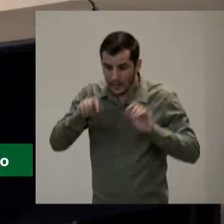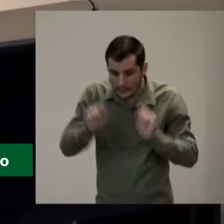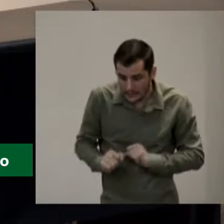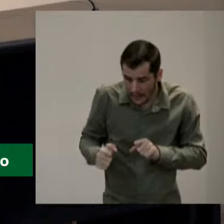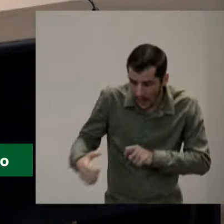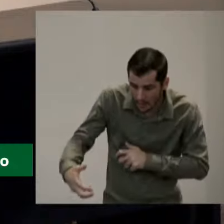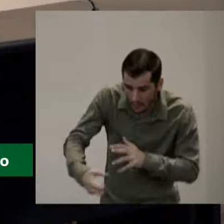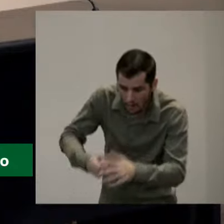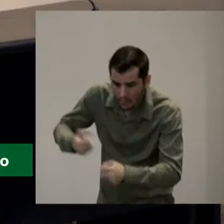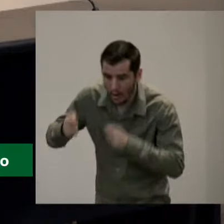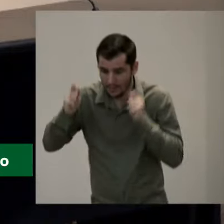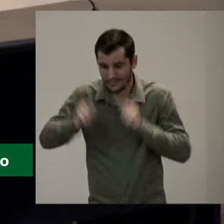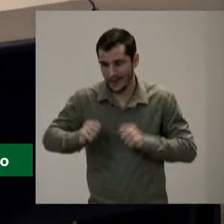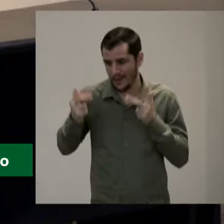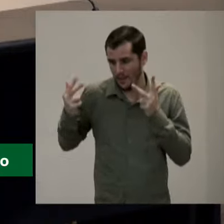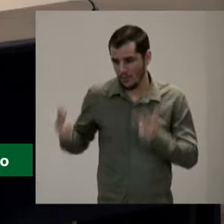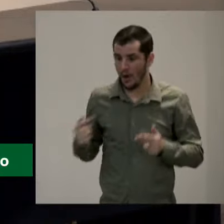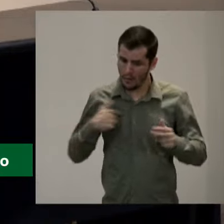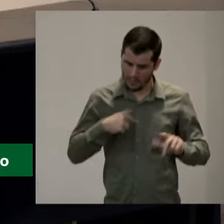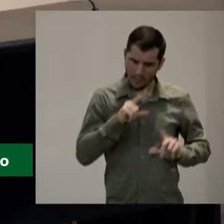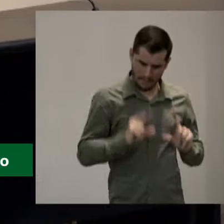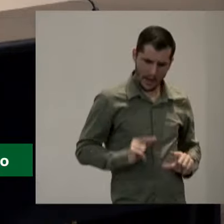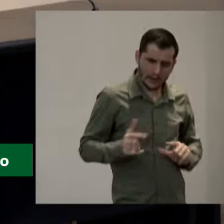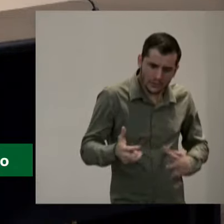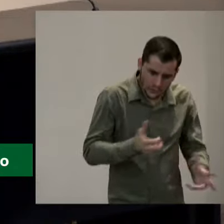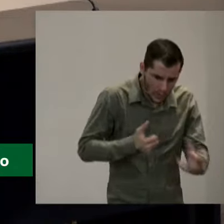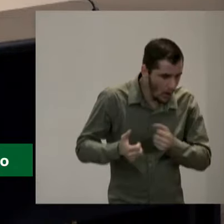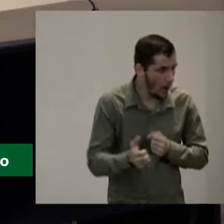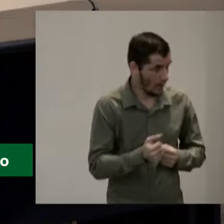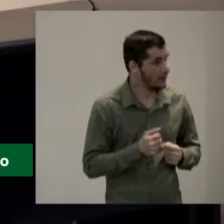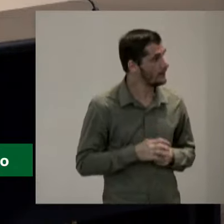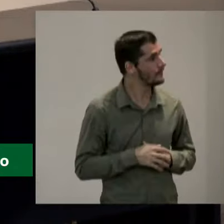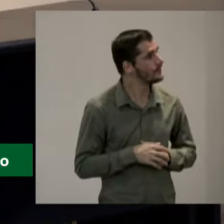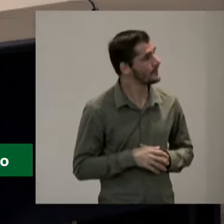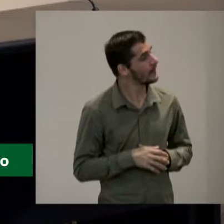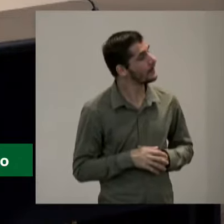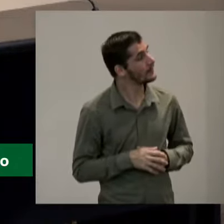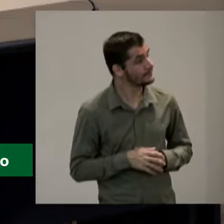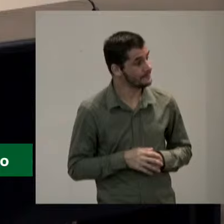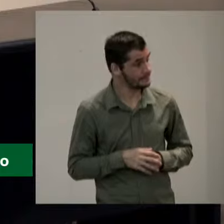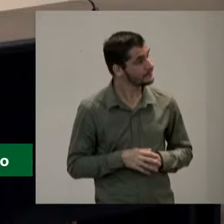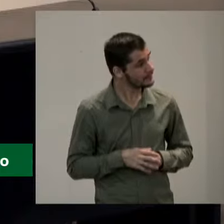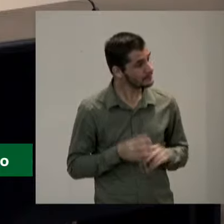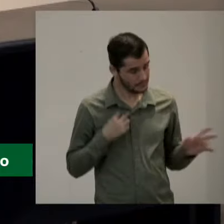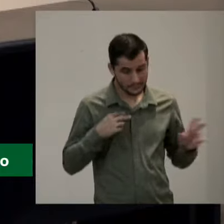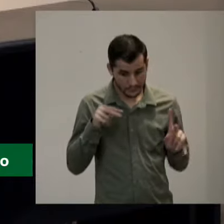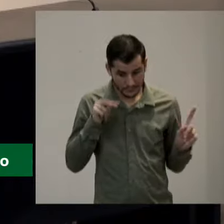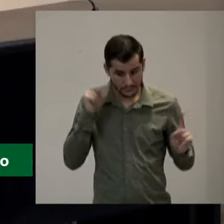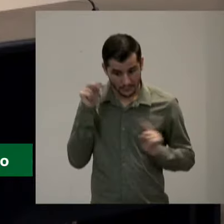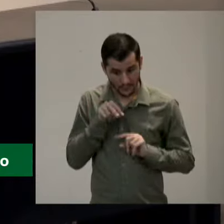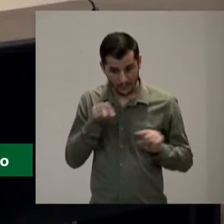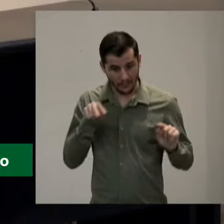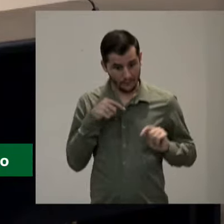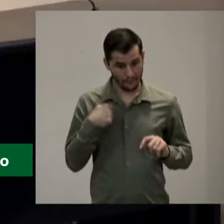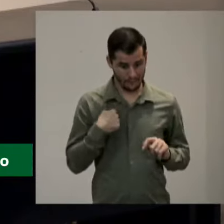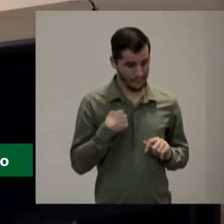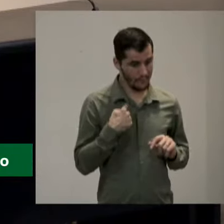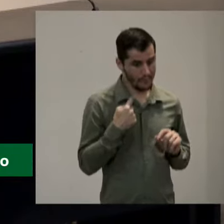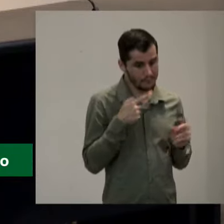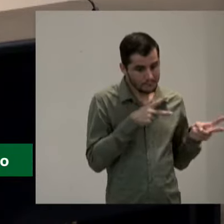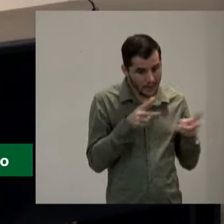mesma eficiência, eu colhia menos. E eu via. Eu via que o que eu queria era ser aceito, mas eu não podia aproximar